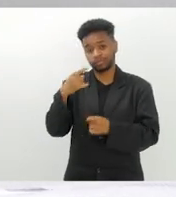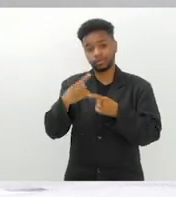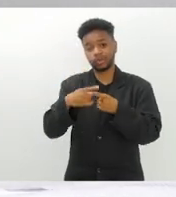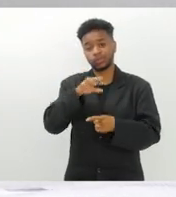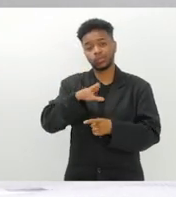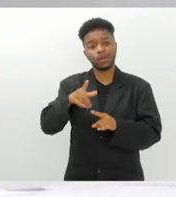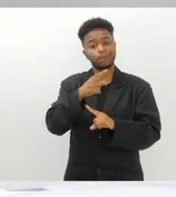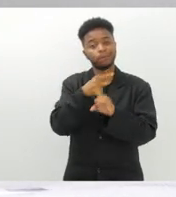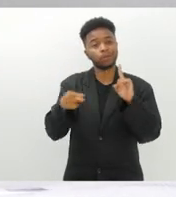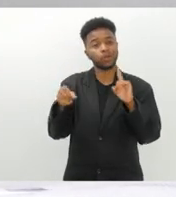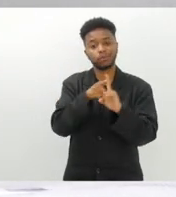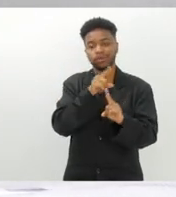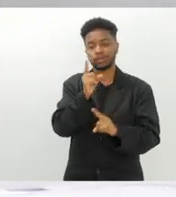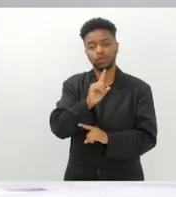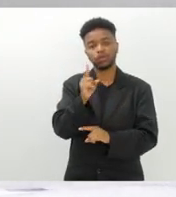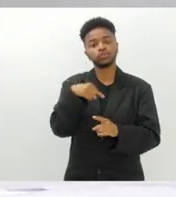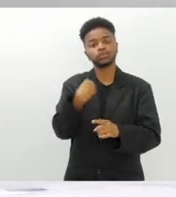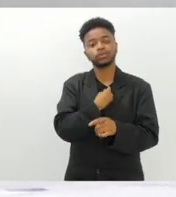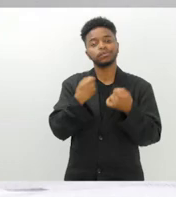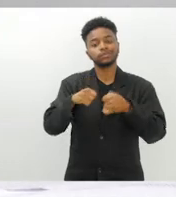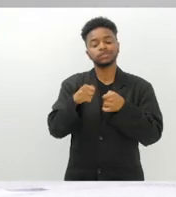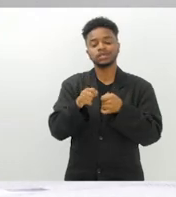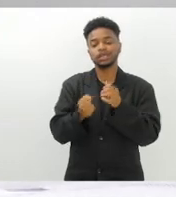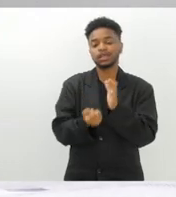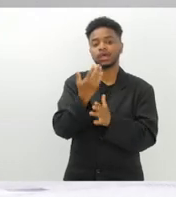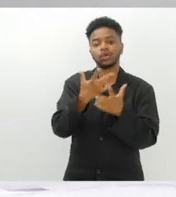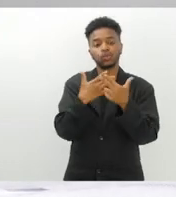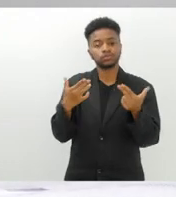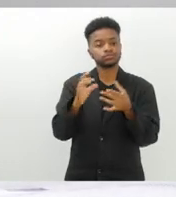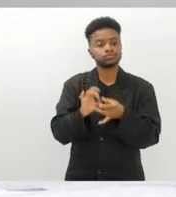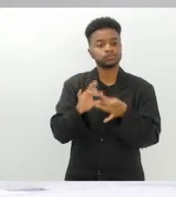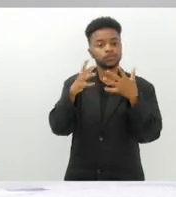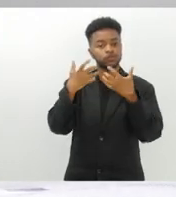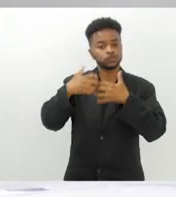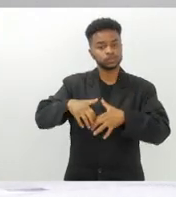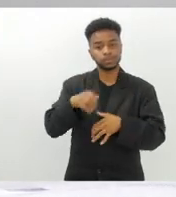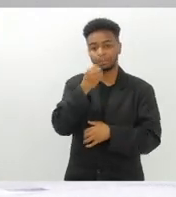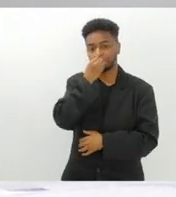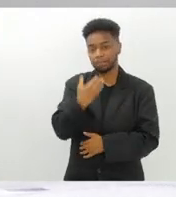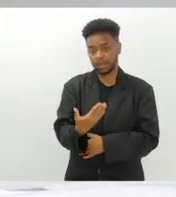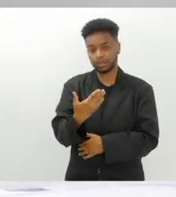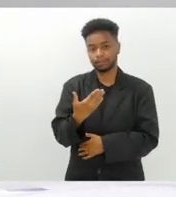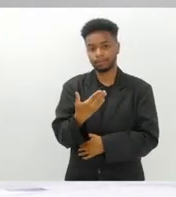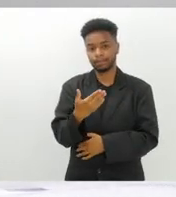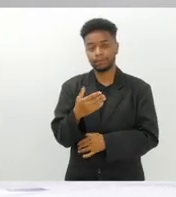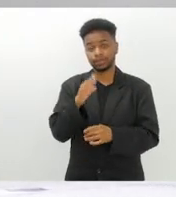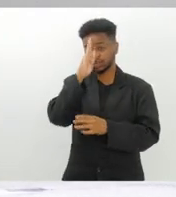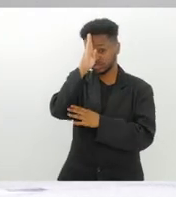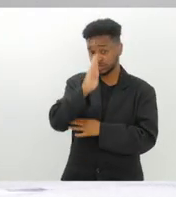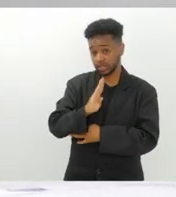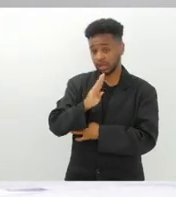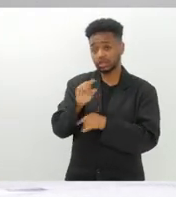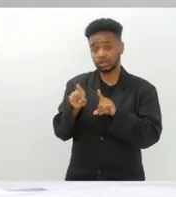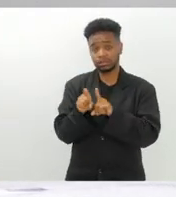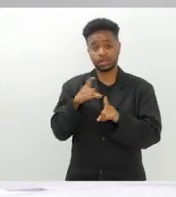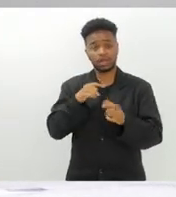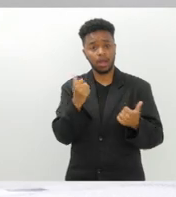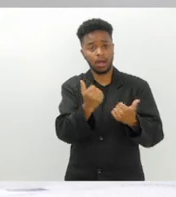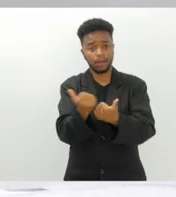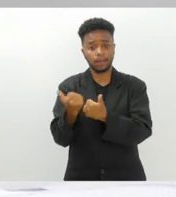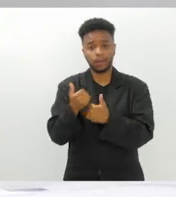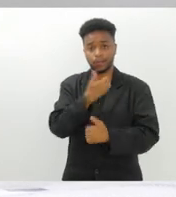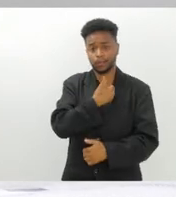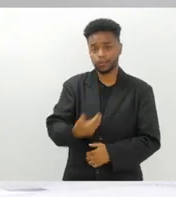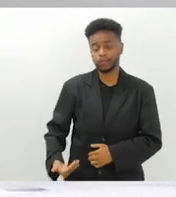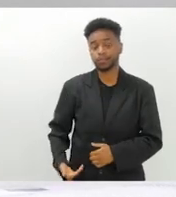a gente tem que fazer alguma coisa que permita funcionar e funcionar bem, de forma gratuita, com apoio público. Senão,